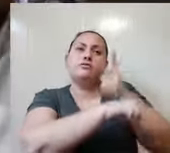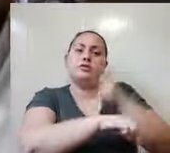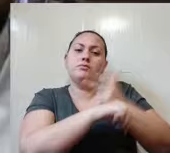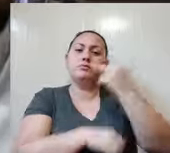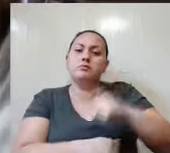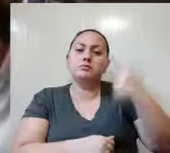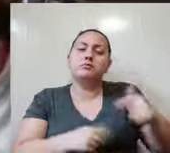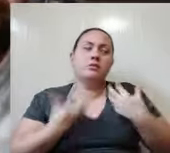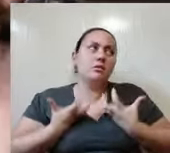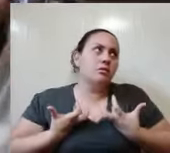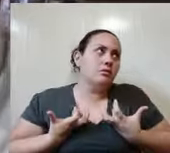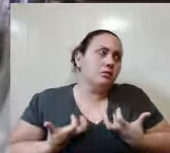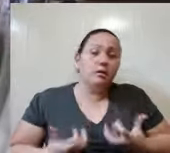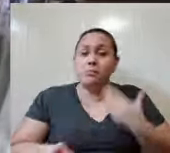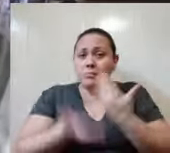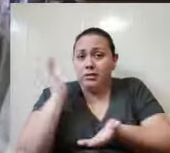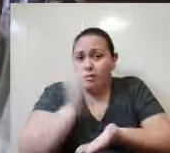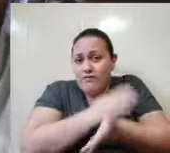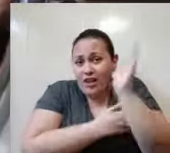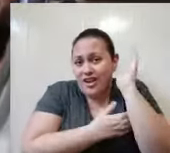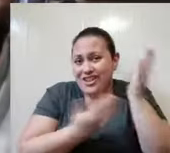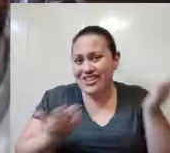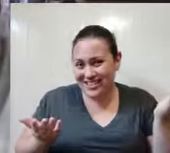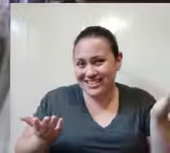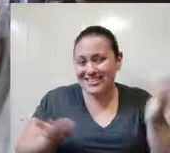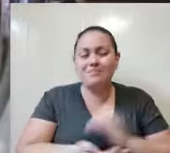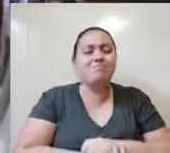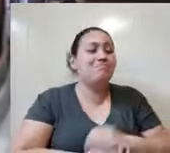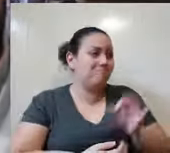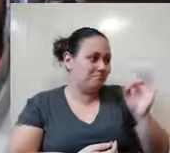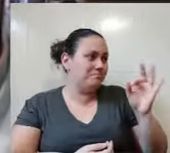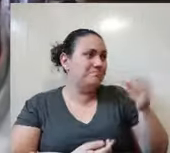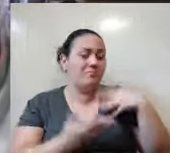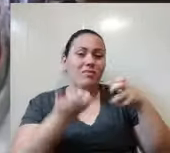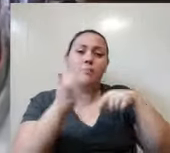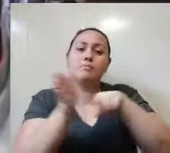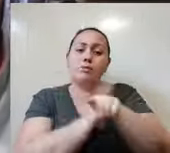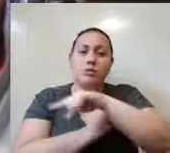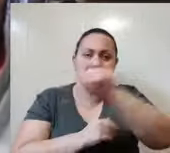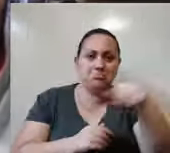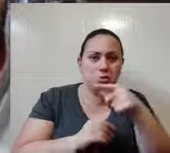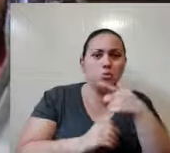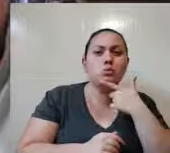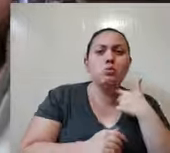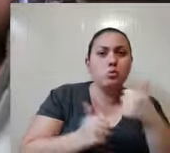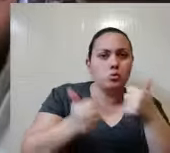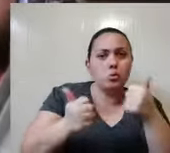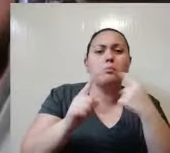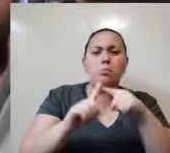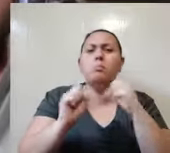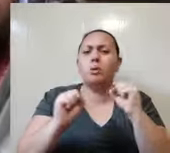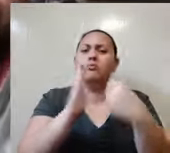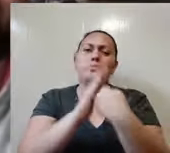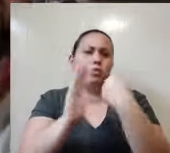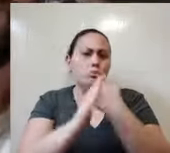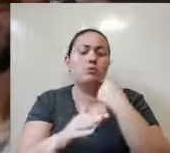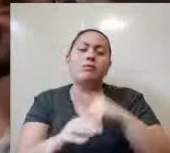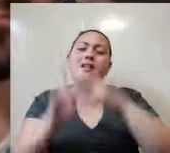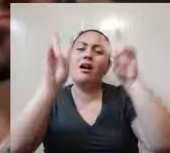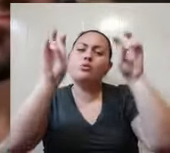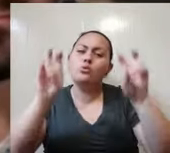viagem fazendo vídeo. Não, eu ia te perguntar se o pessoal tá gostando e para eles fazerem perguntas, assim, né? Porque a gente tá falando várias